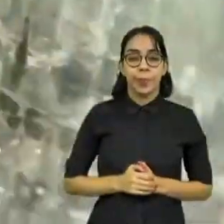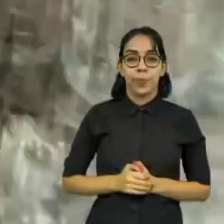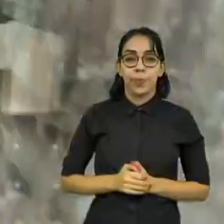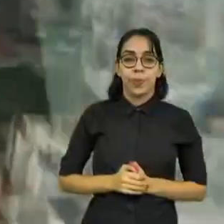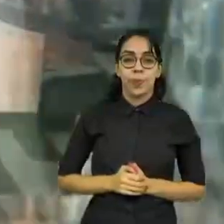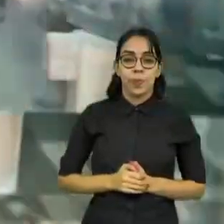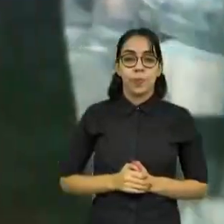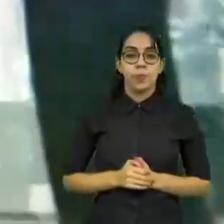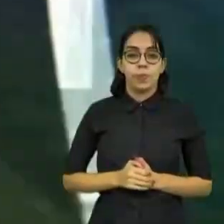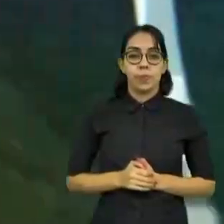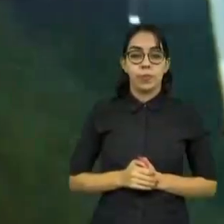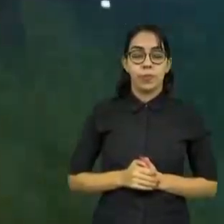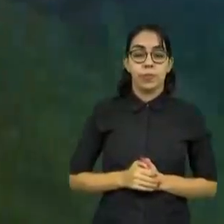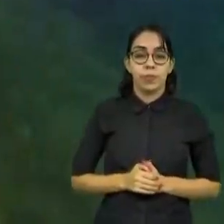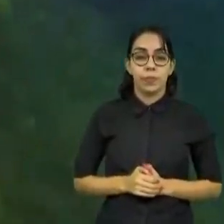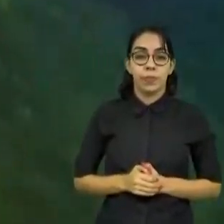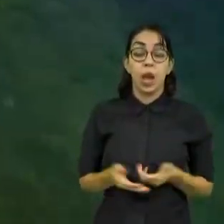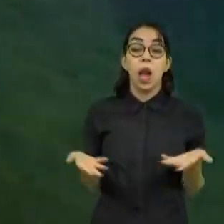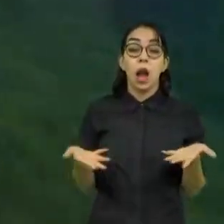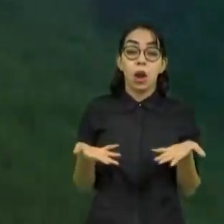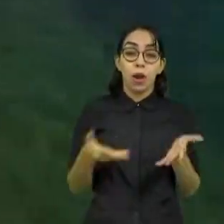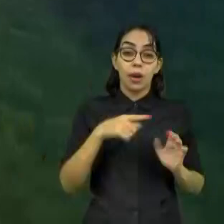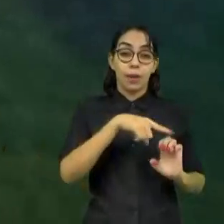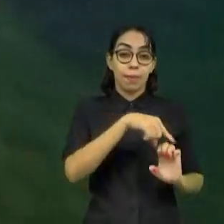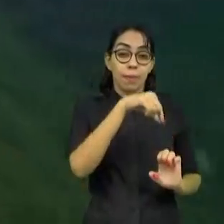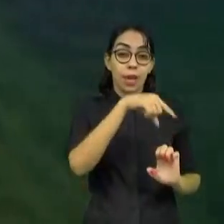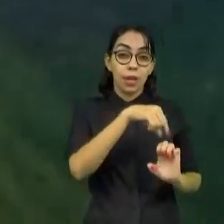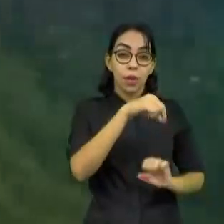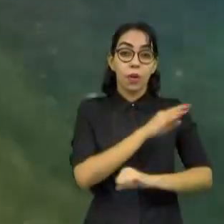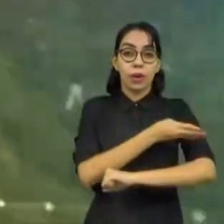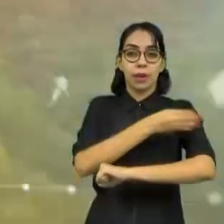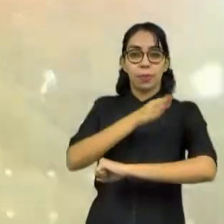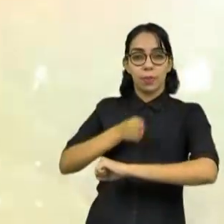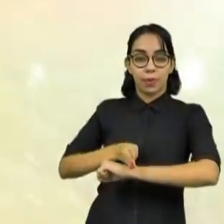Made in Ceará, o empreendedorismo subindo a serra.